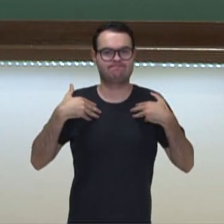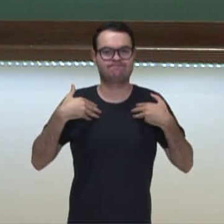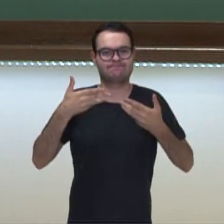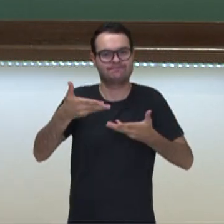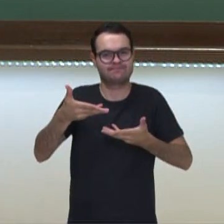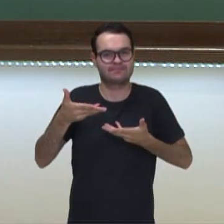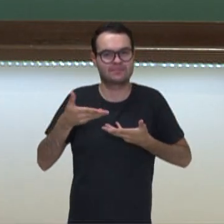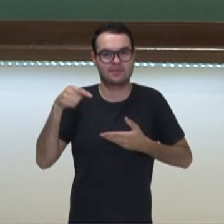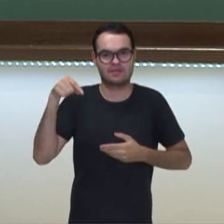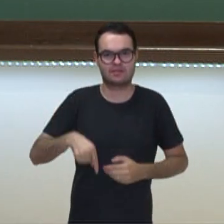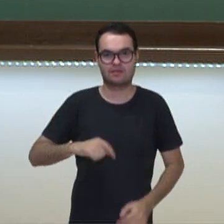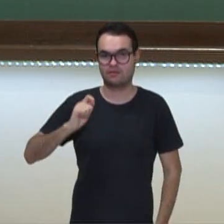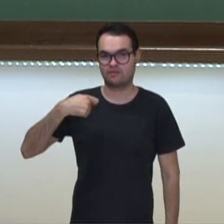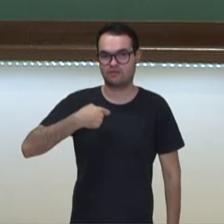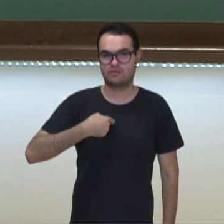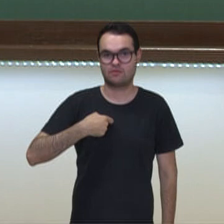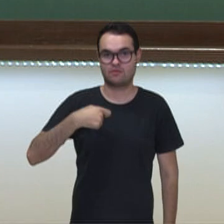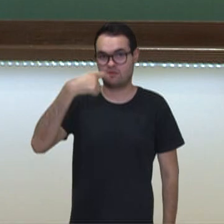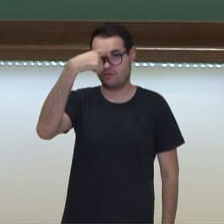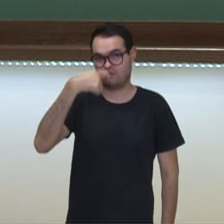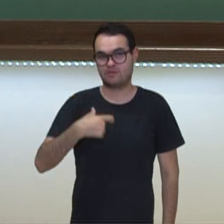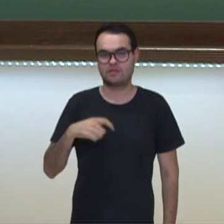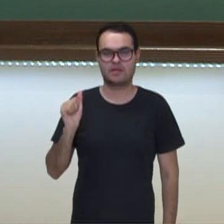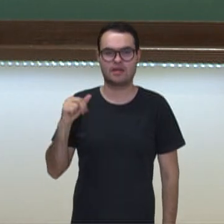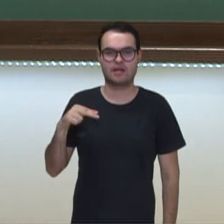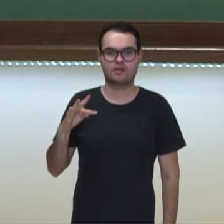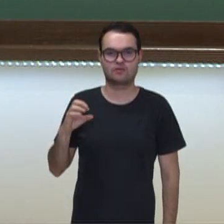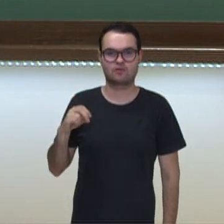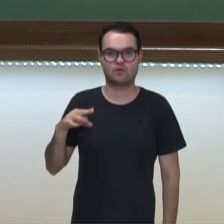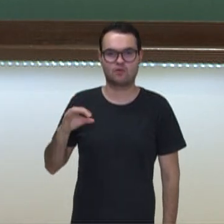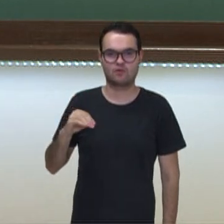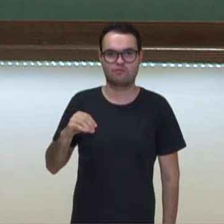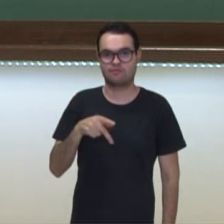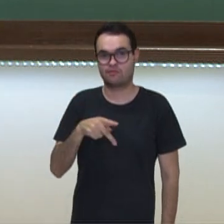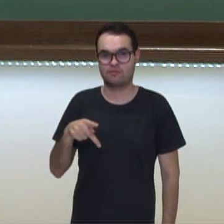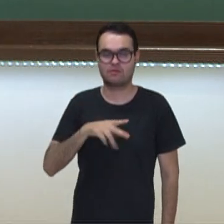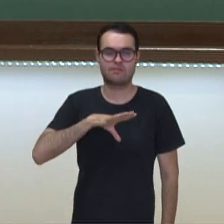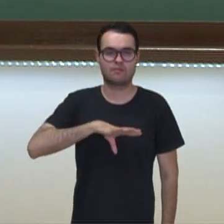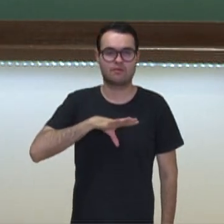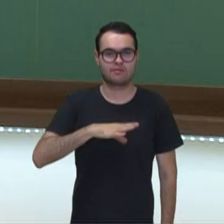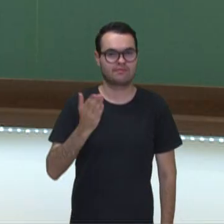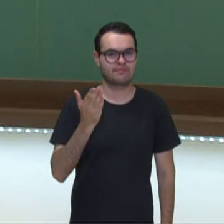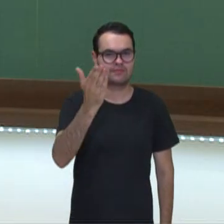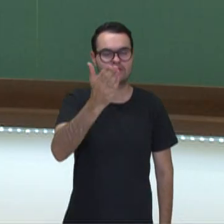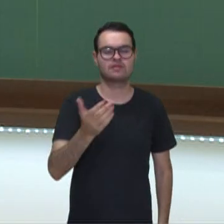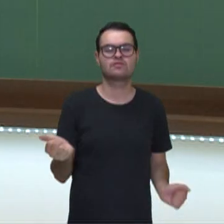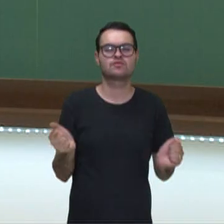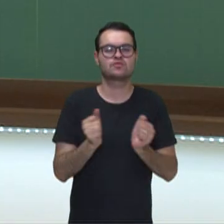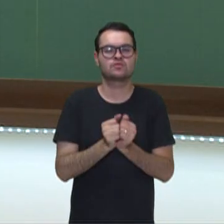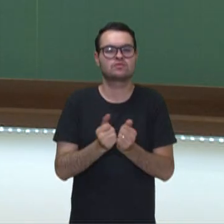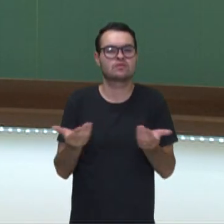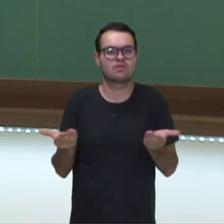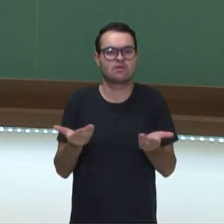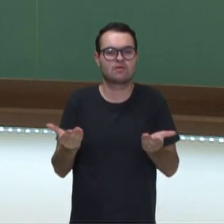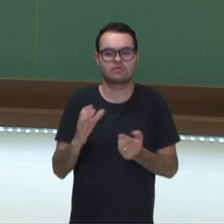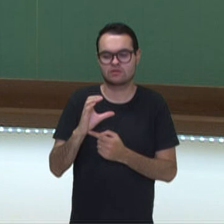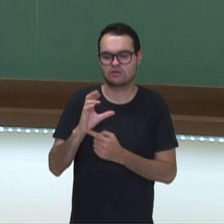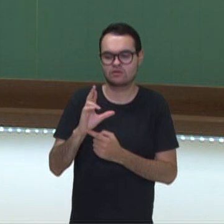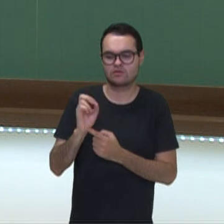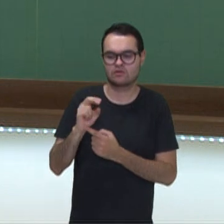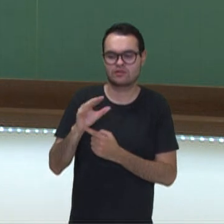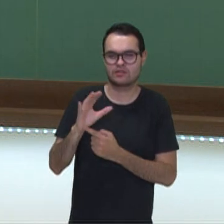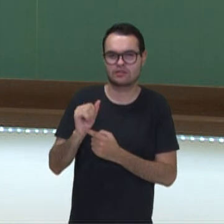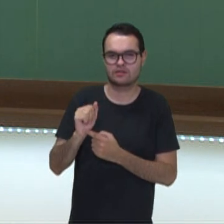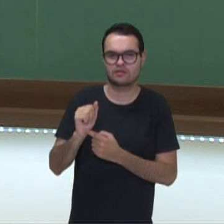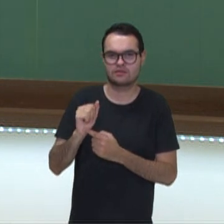sou o professor Antônio, professor de língua portuguesa de vocês. E hoje nós vamos estudar juntos a crônica. Nossa aula vai